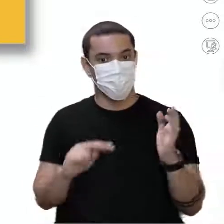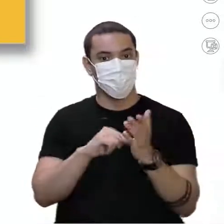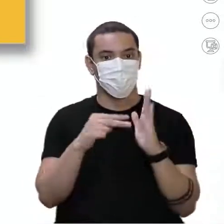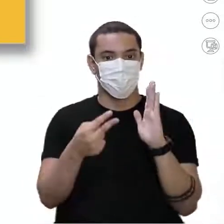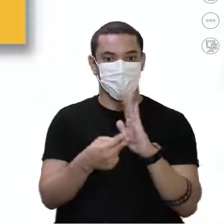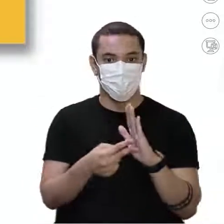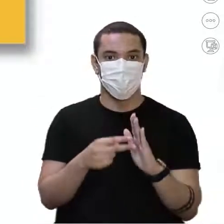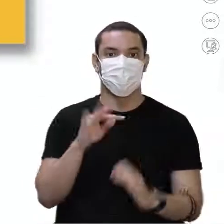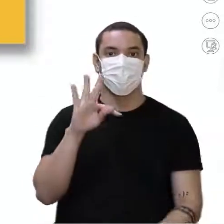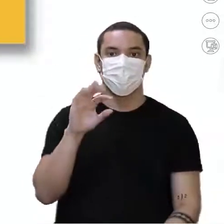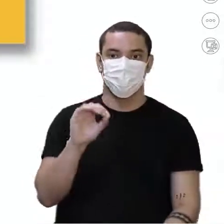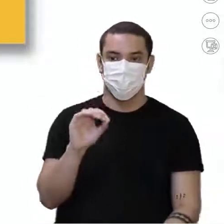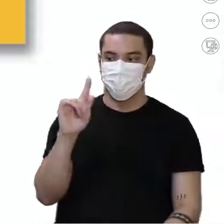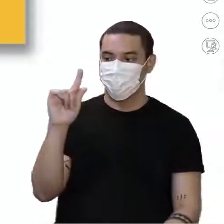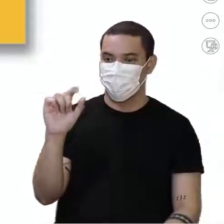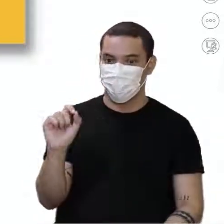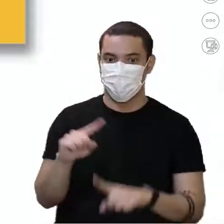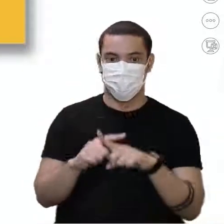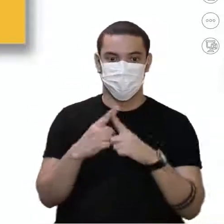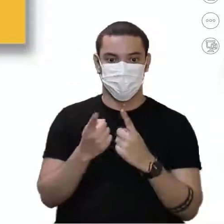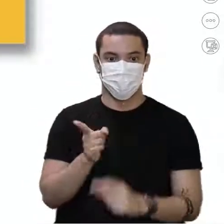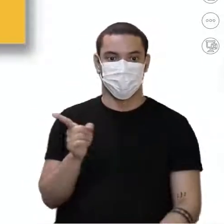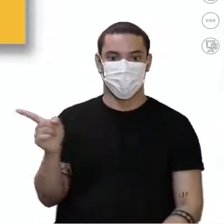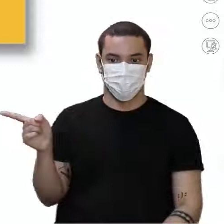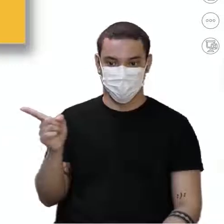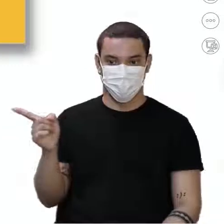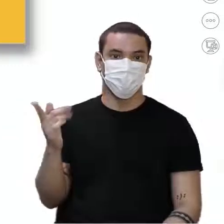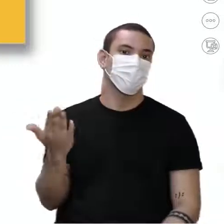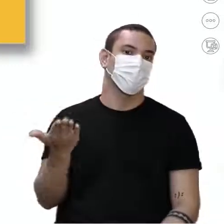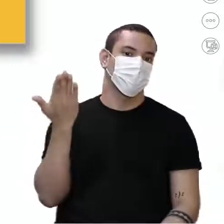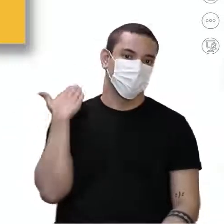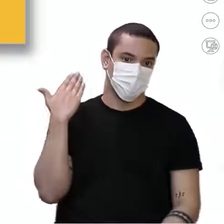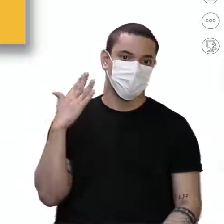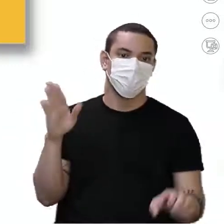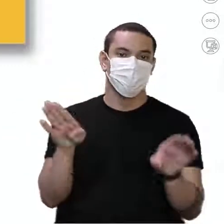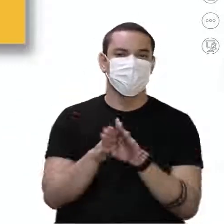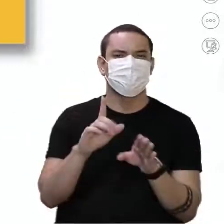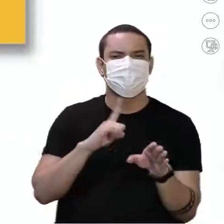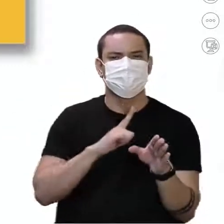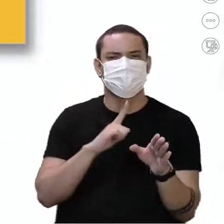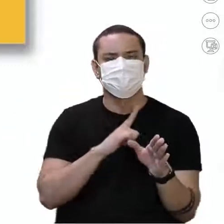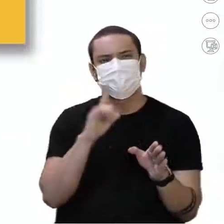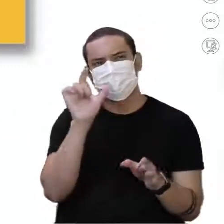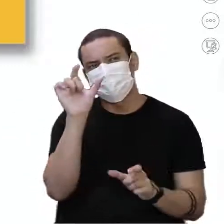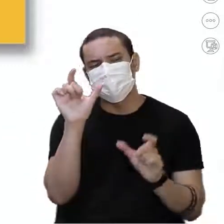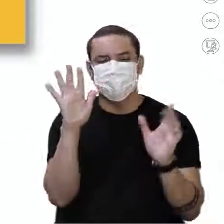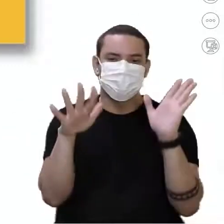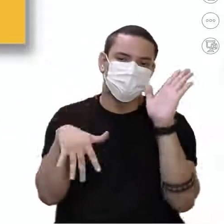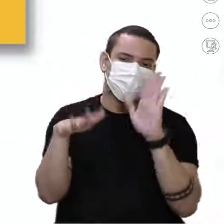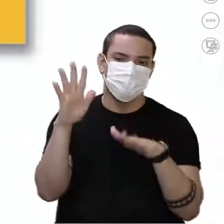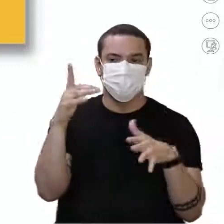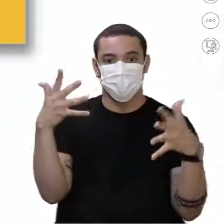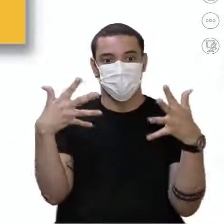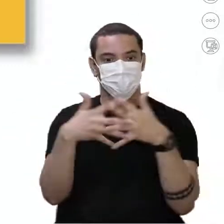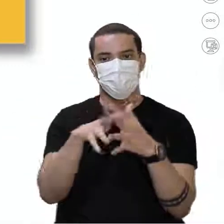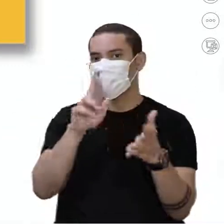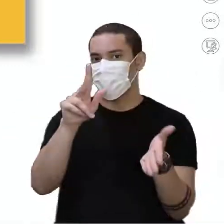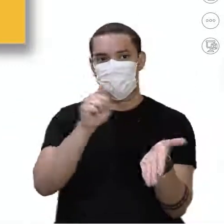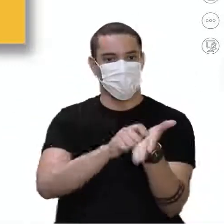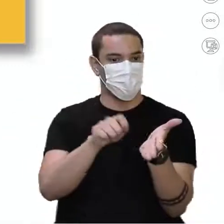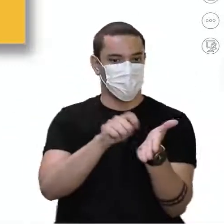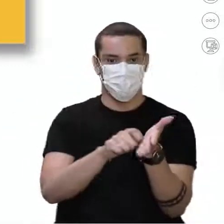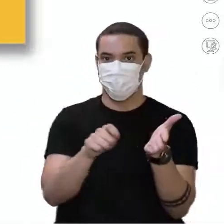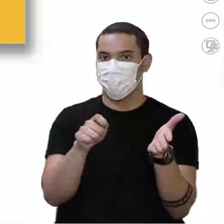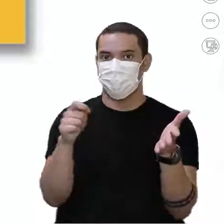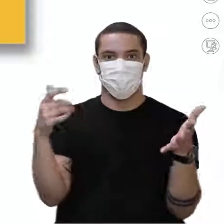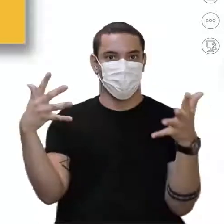to go, porém agora aqui está no particípio passado. Existe uma leve confusão, não na escrita, não na